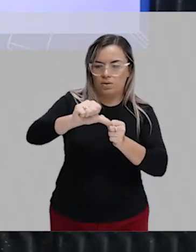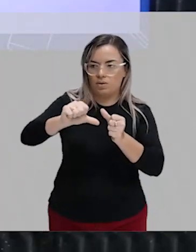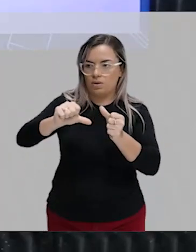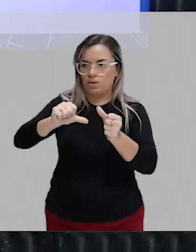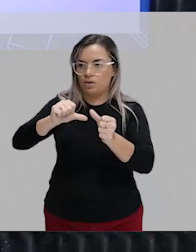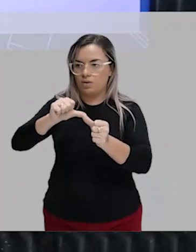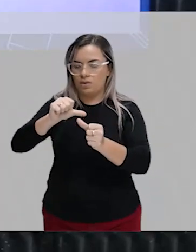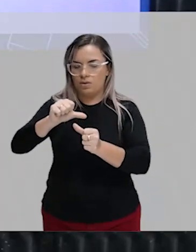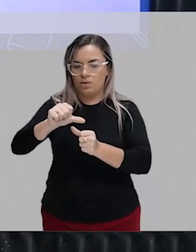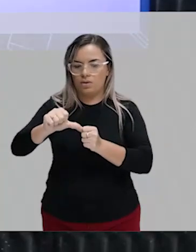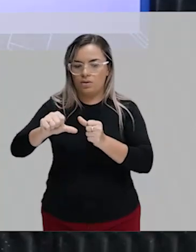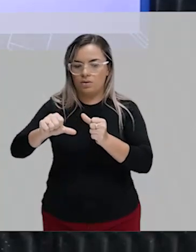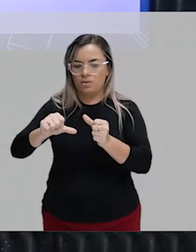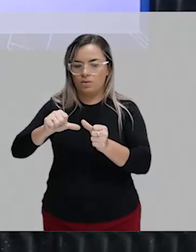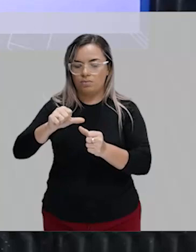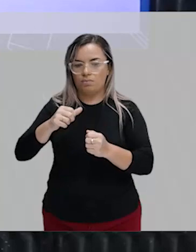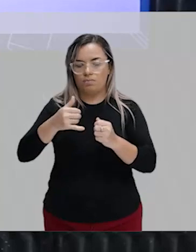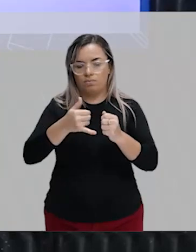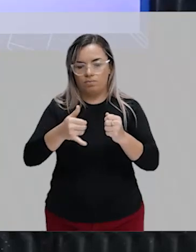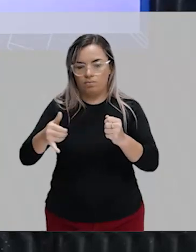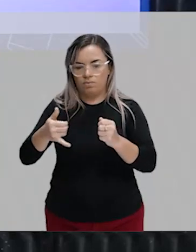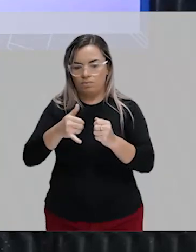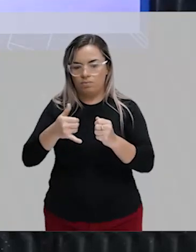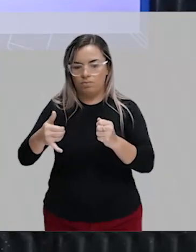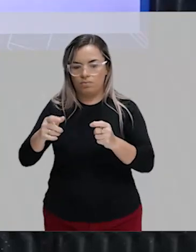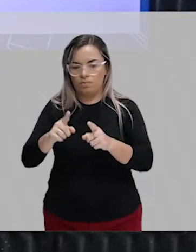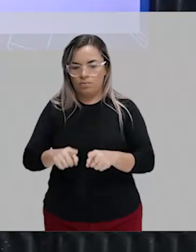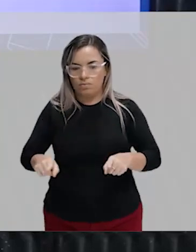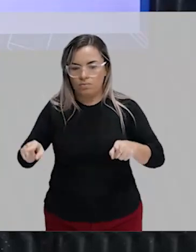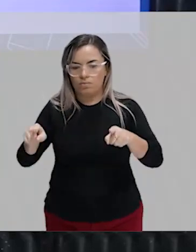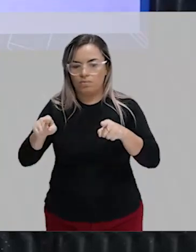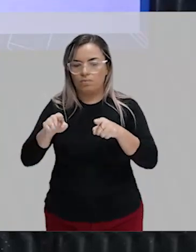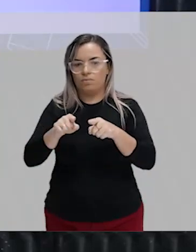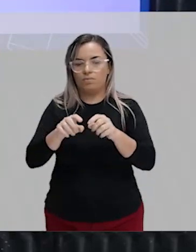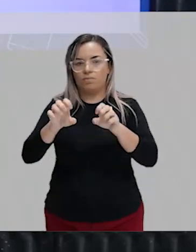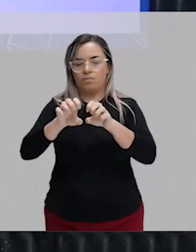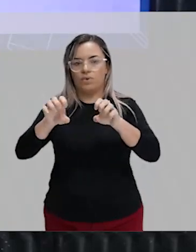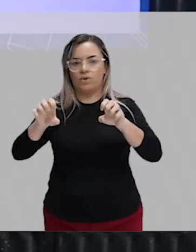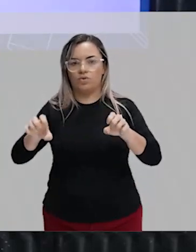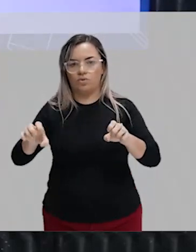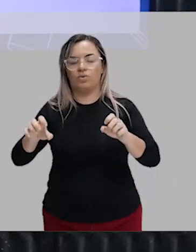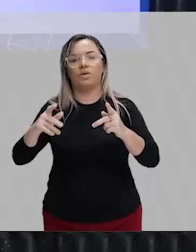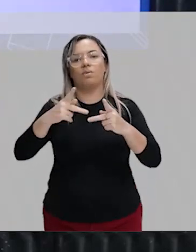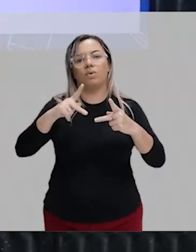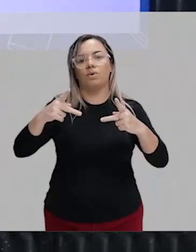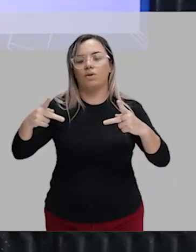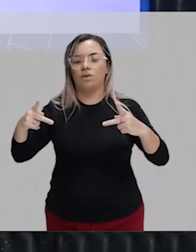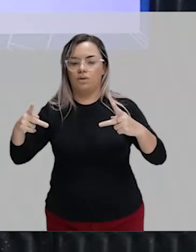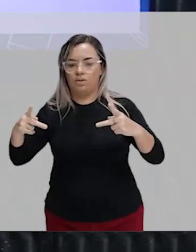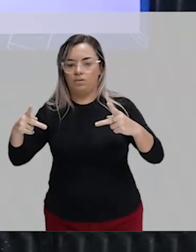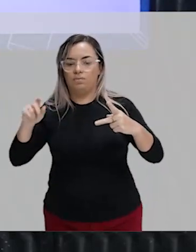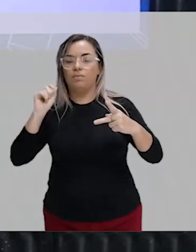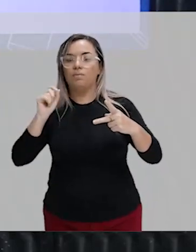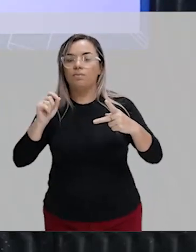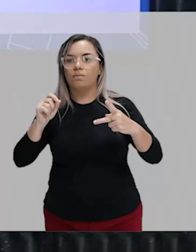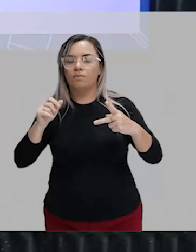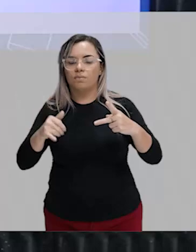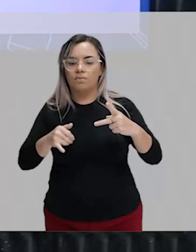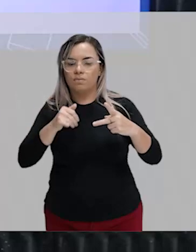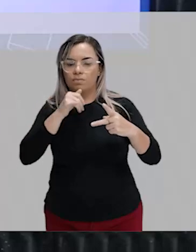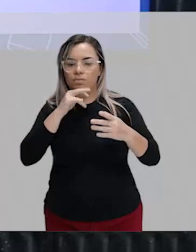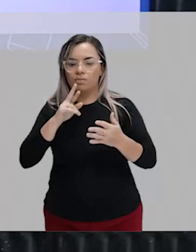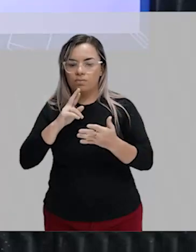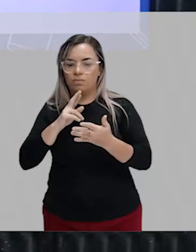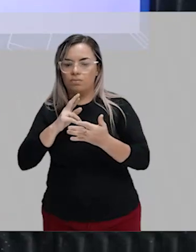o aminoácido aqui, mudou também a estrutura da proteína. Nesse caso, ela